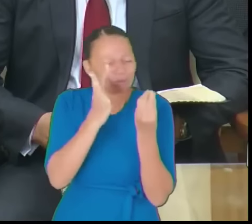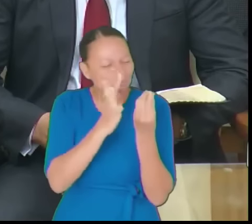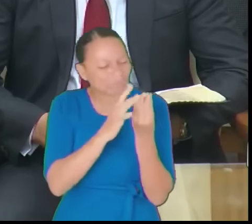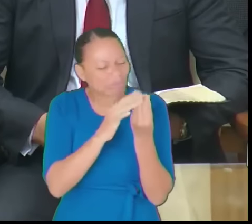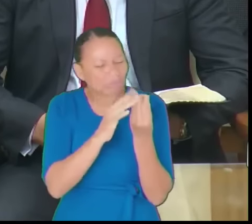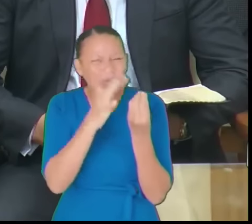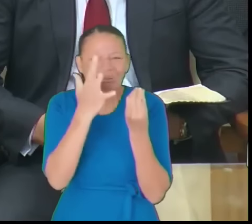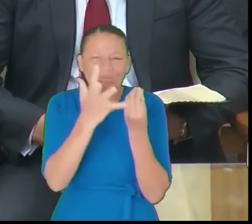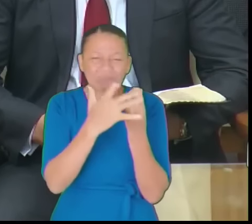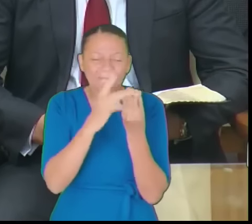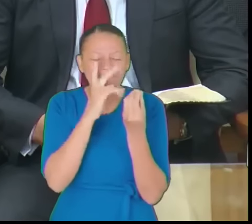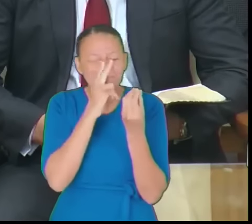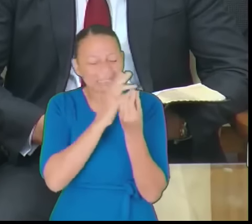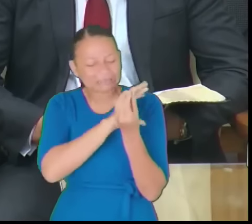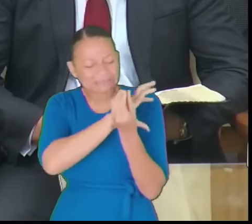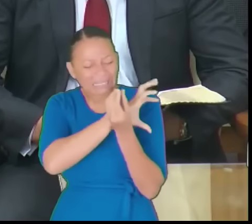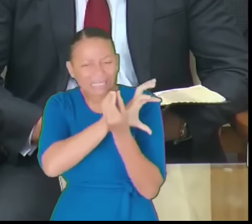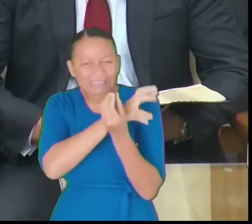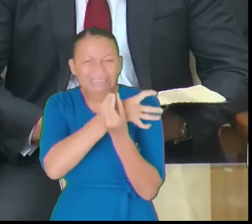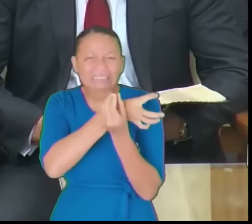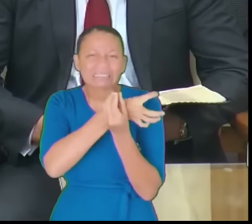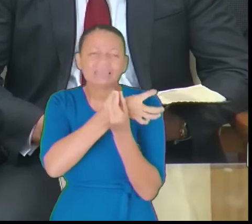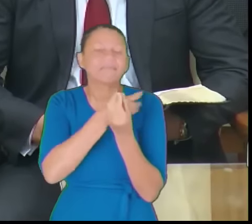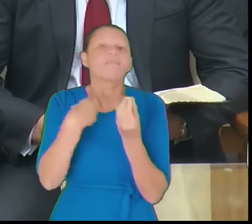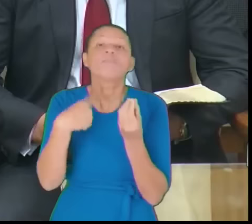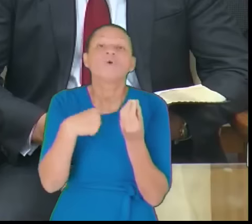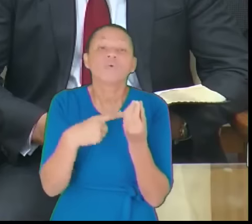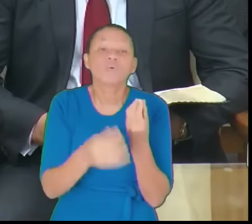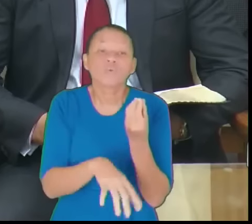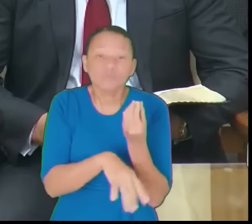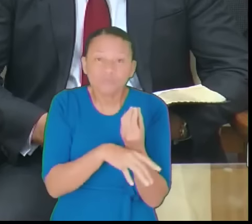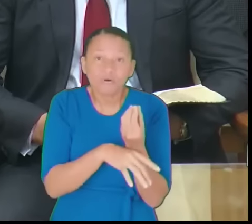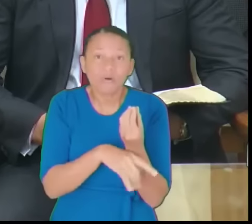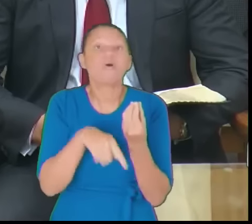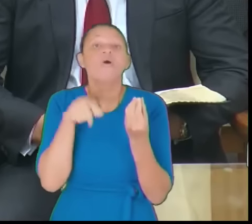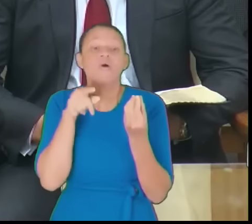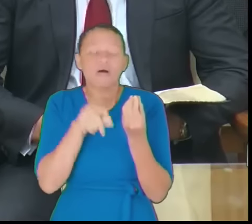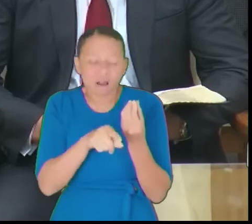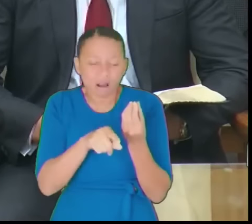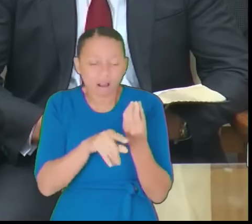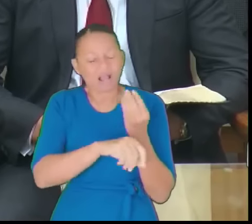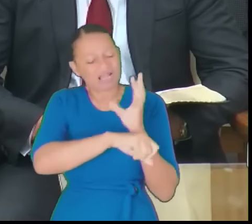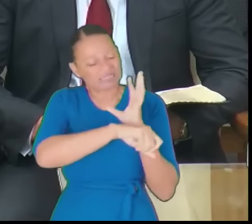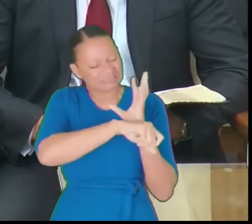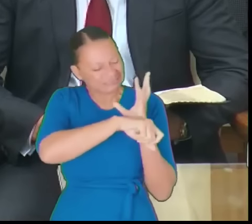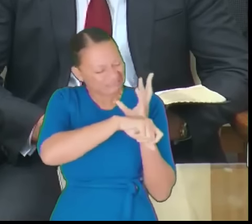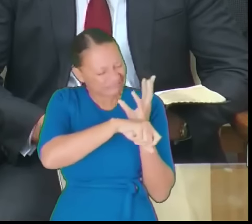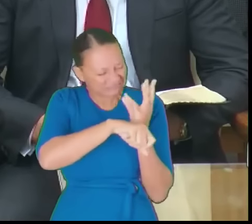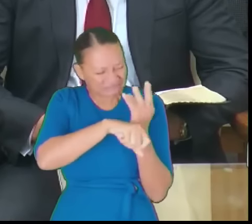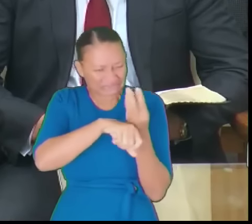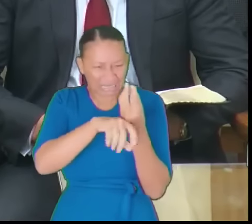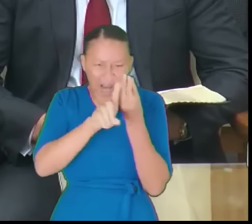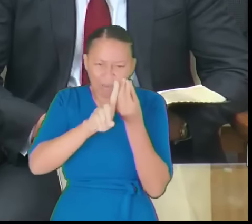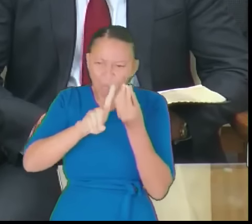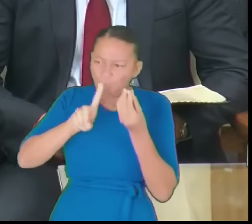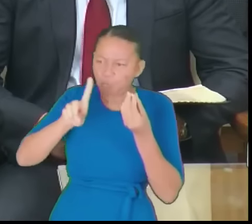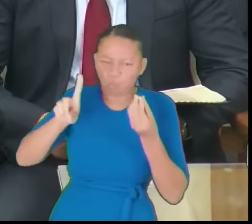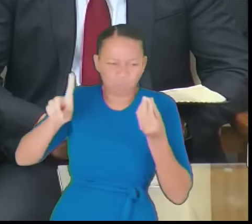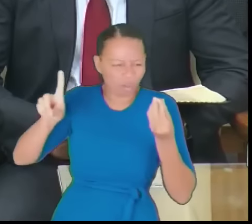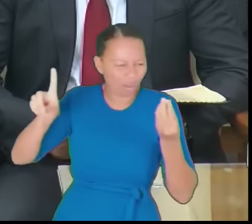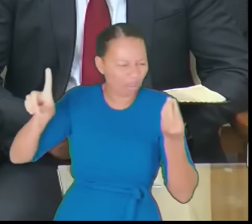aspecto cadavérico. Por quê? Porque quanto mais a igreja se afasta de Jesus, mais